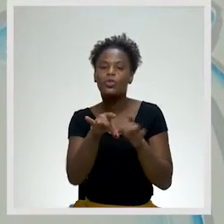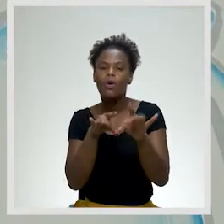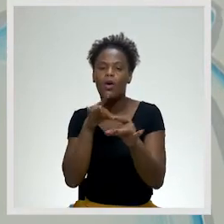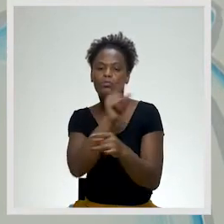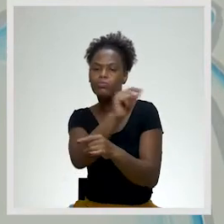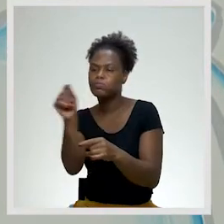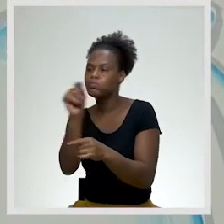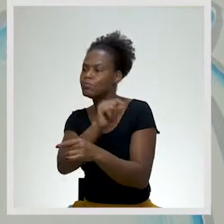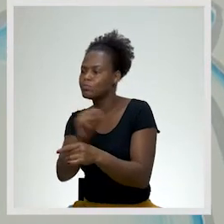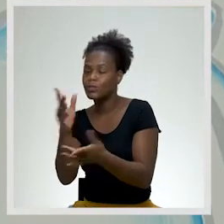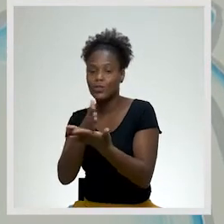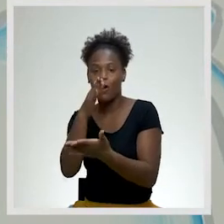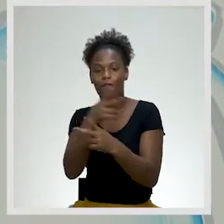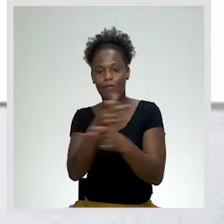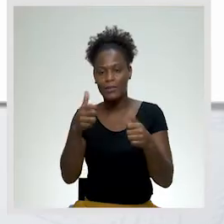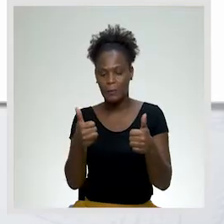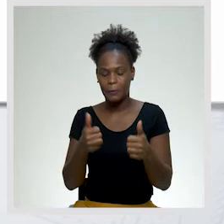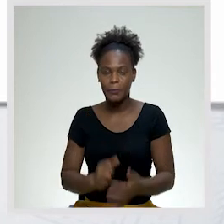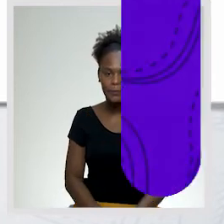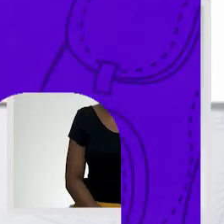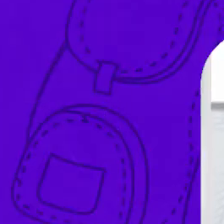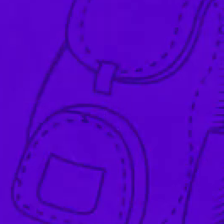apenas as afirmações corretas.